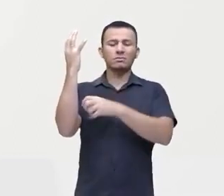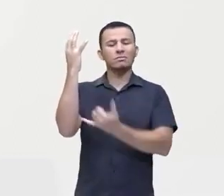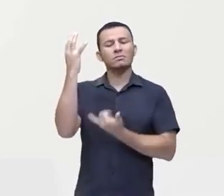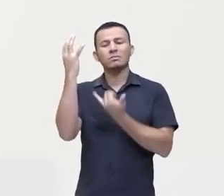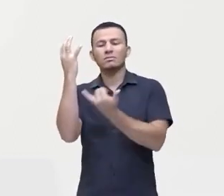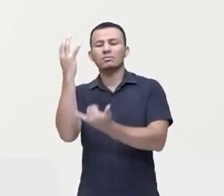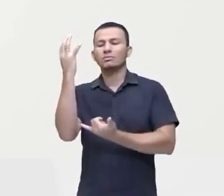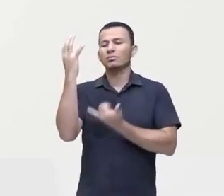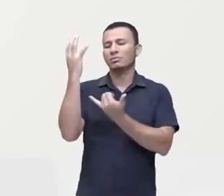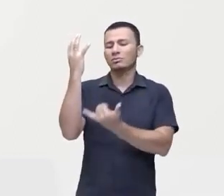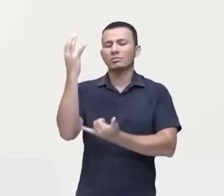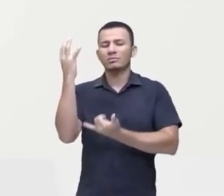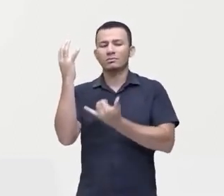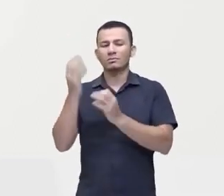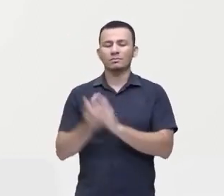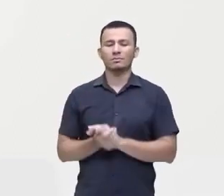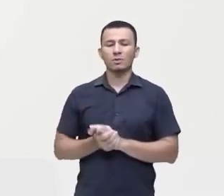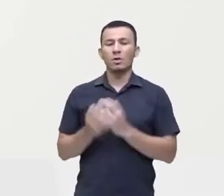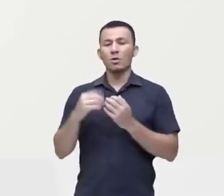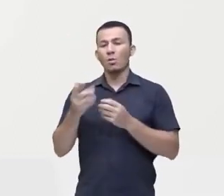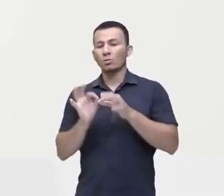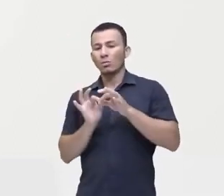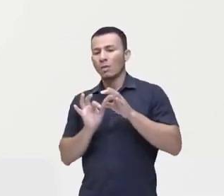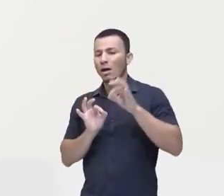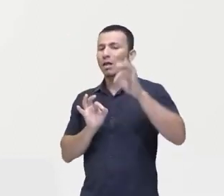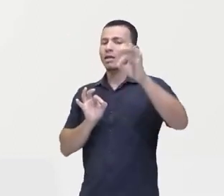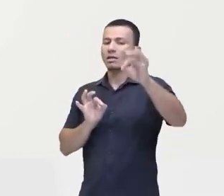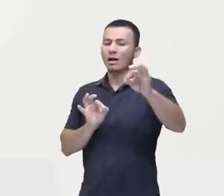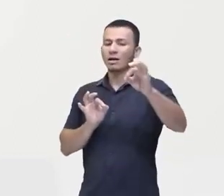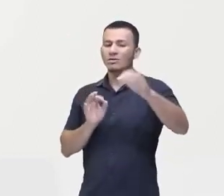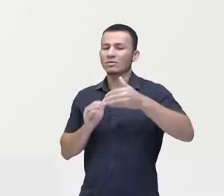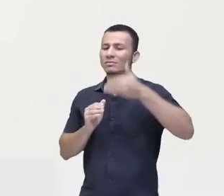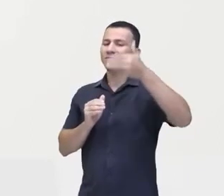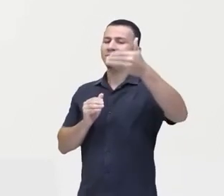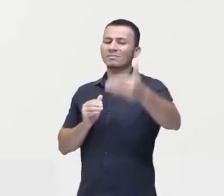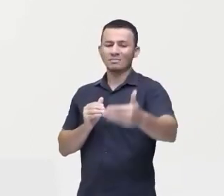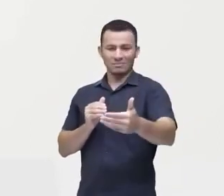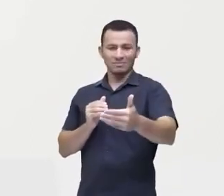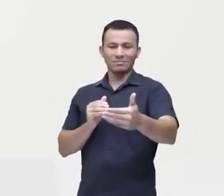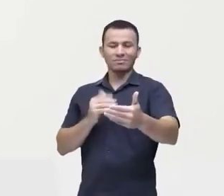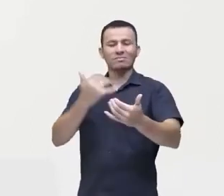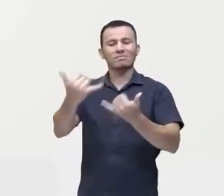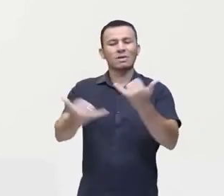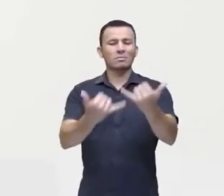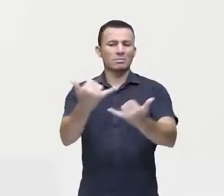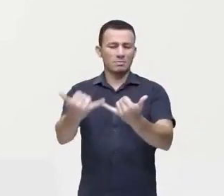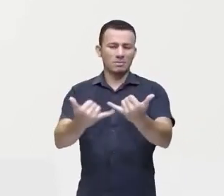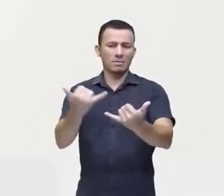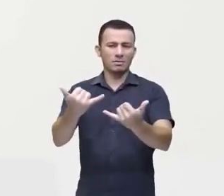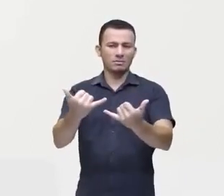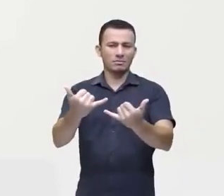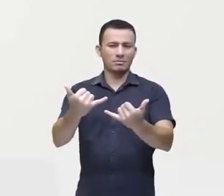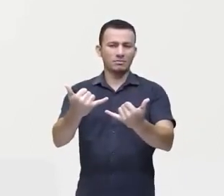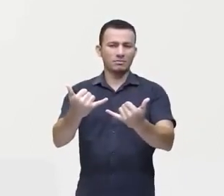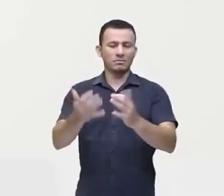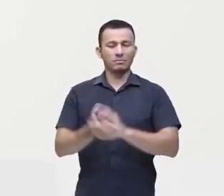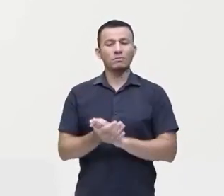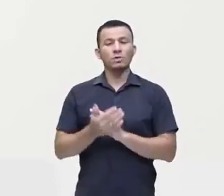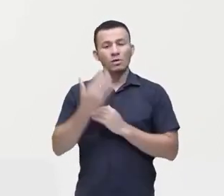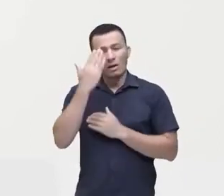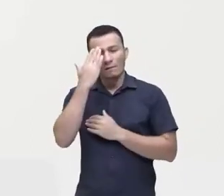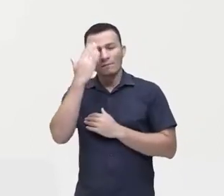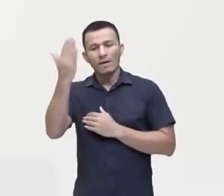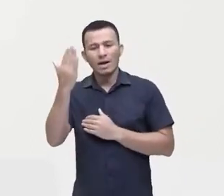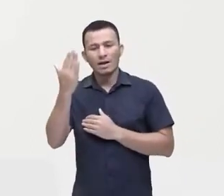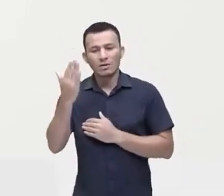Esse aqui já está mais atrás, brincando. Então, esses são os termos, ó.